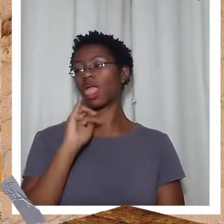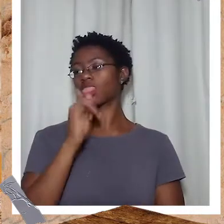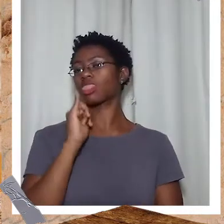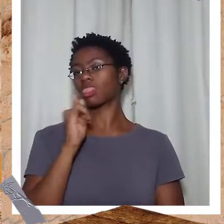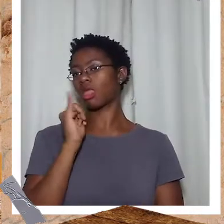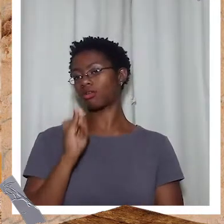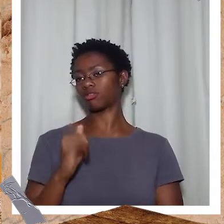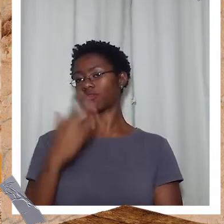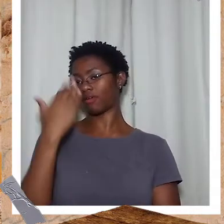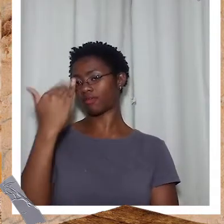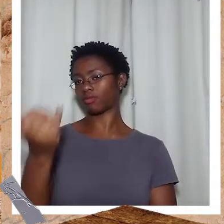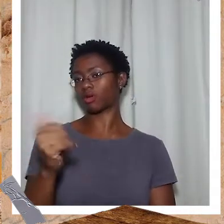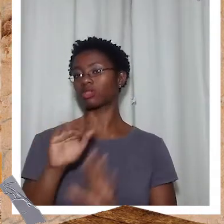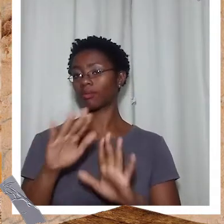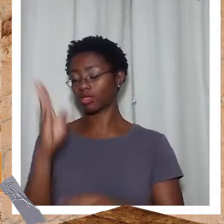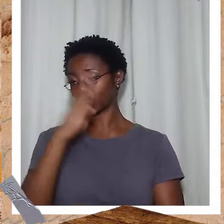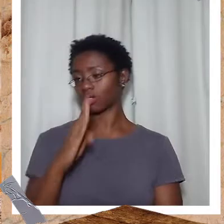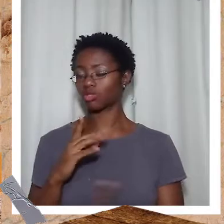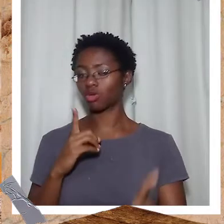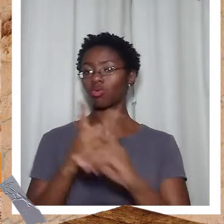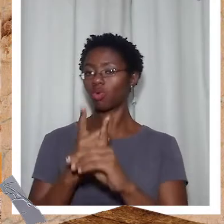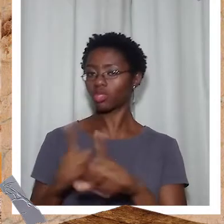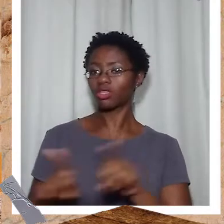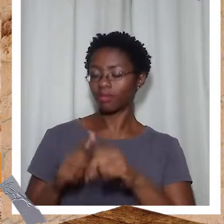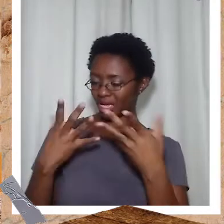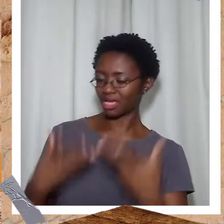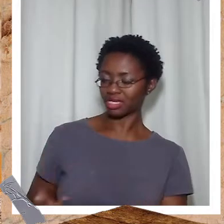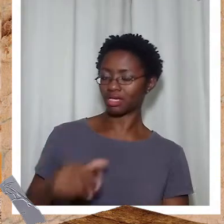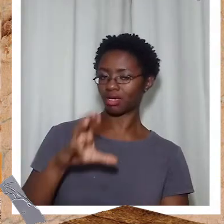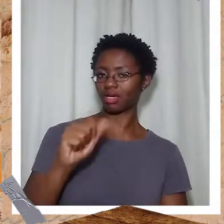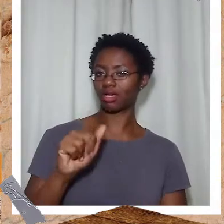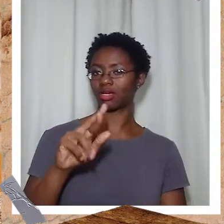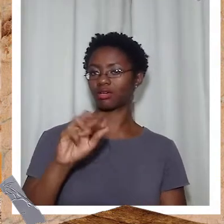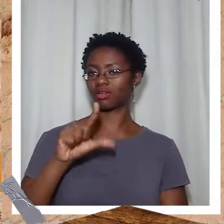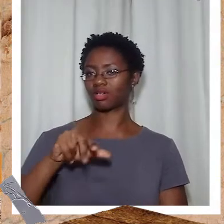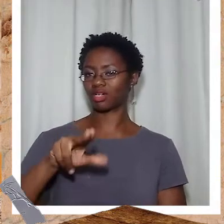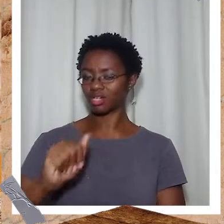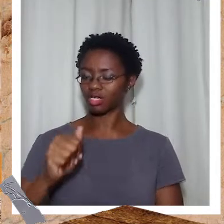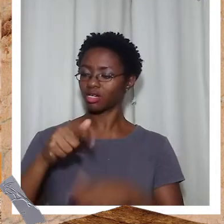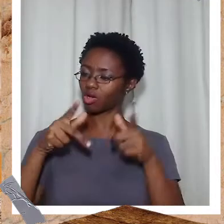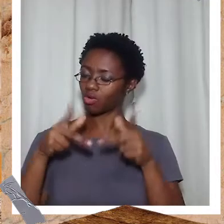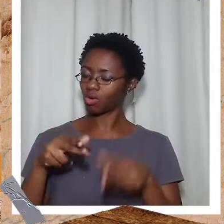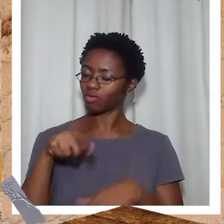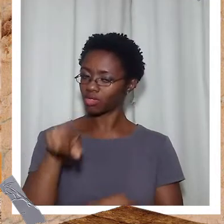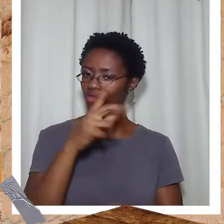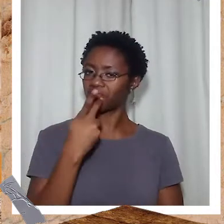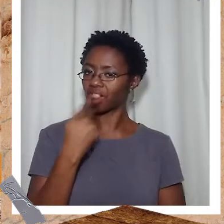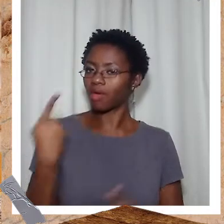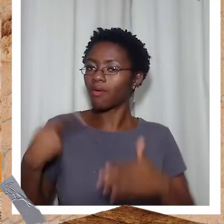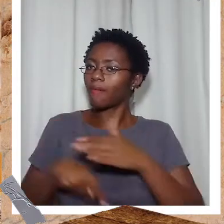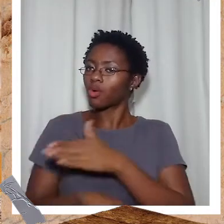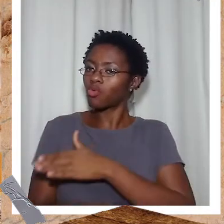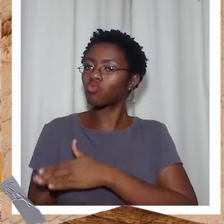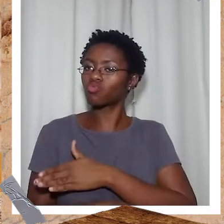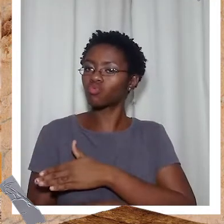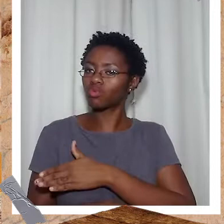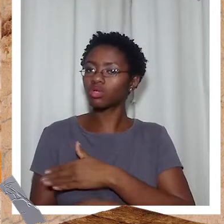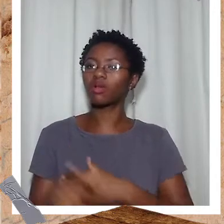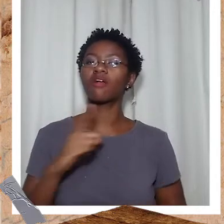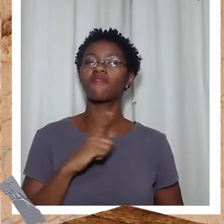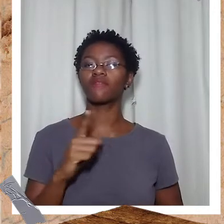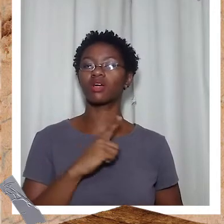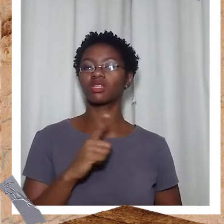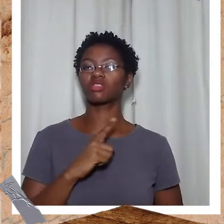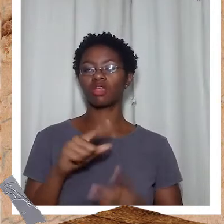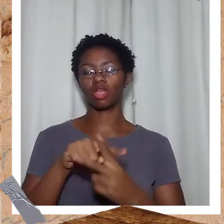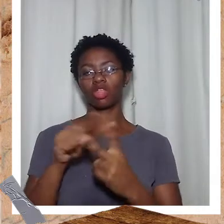encontra e recebe Carolina, e como a complexidade que vocês estavam dizendo, ele vai ter